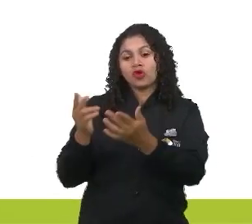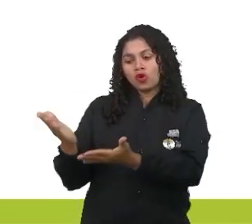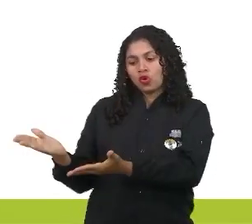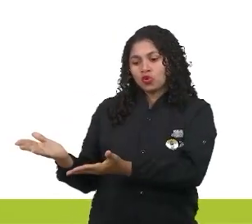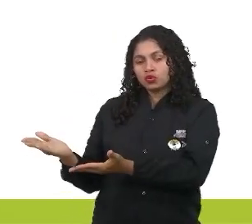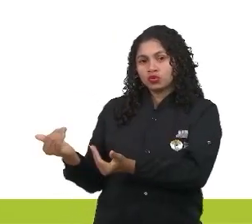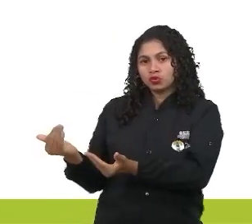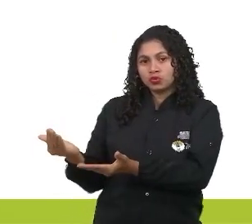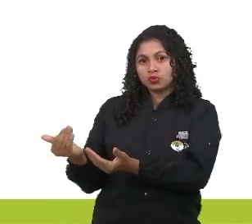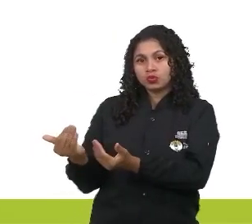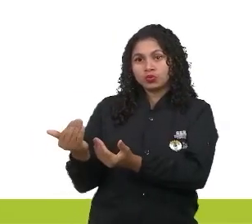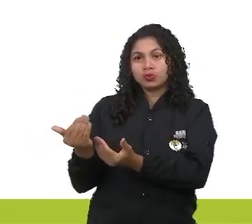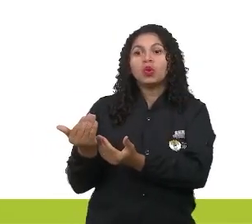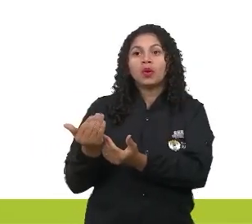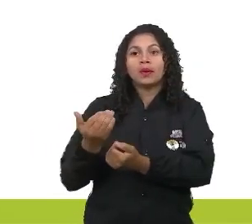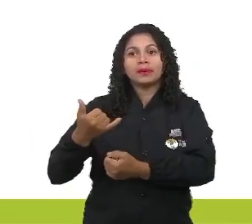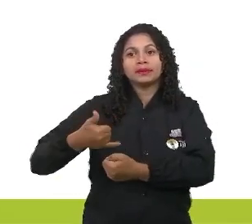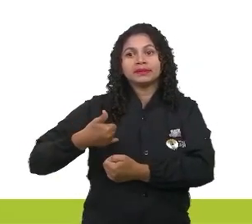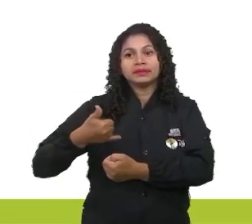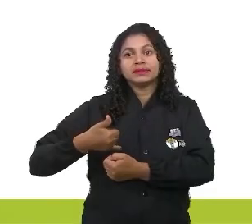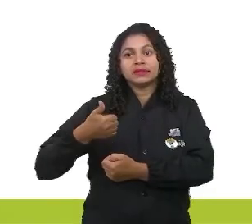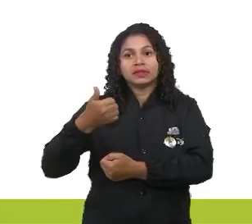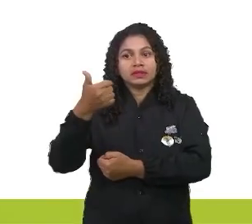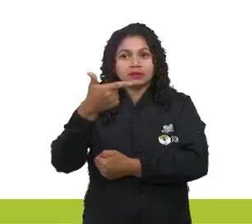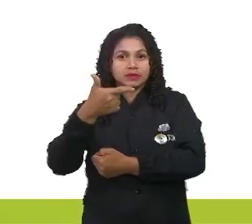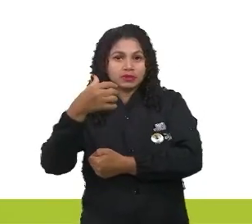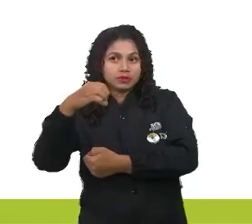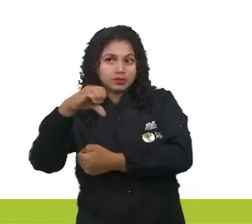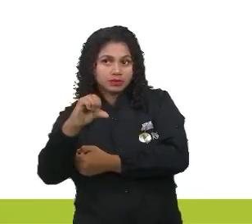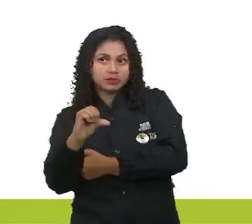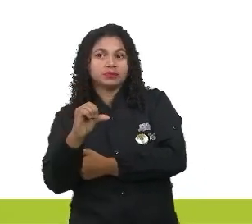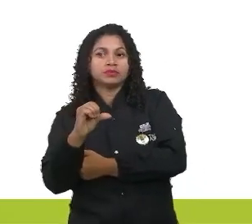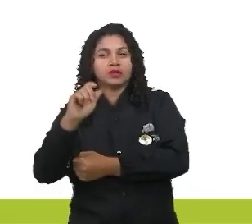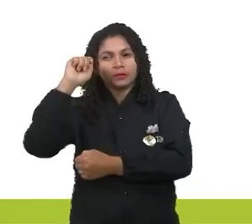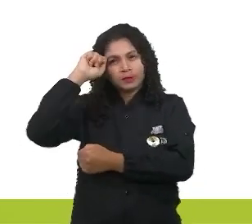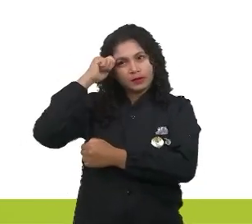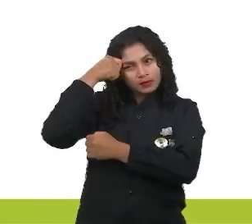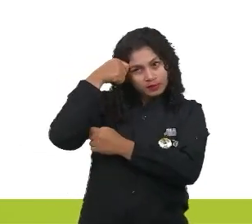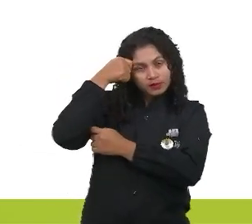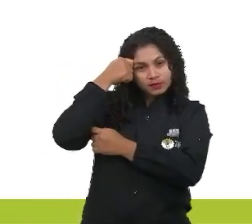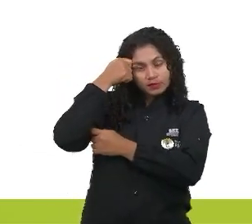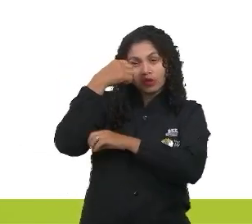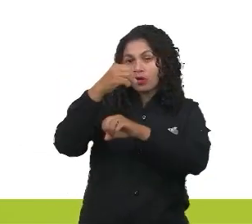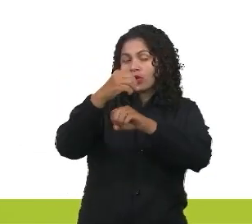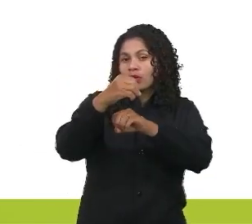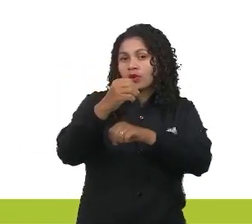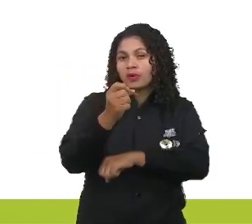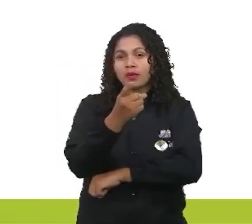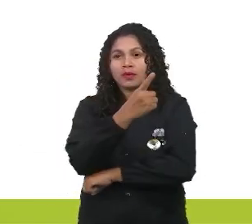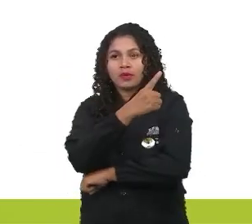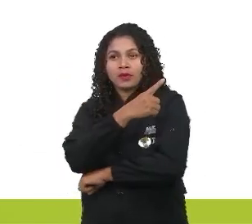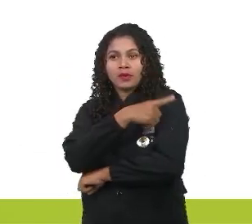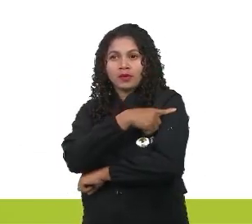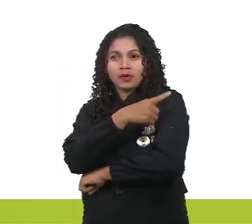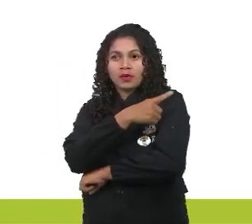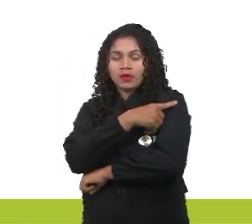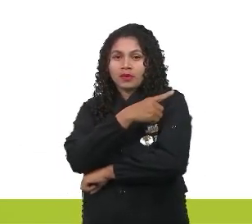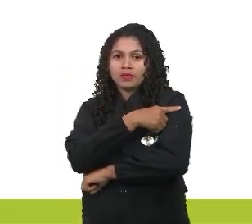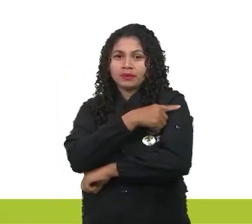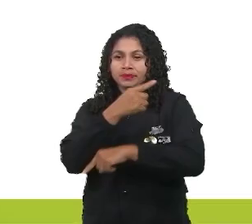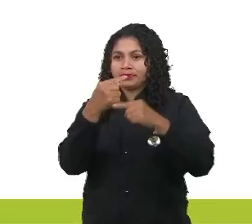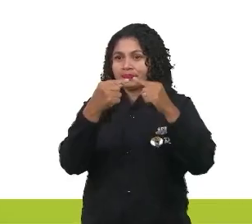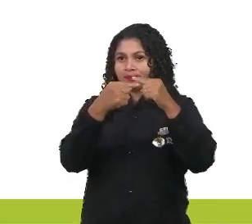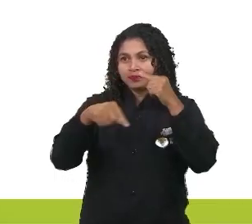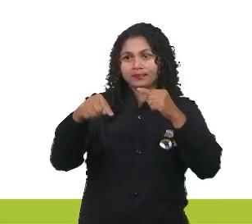29 anos, negros, com ensino fundamental incompleto, acusados de crimes patrimoniais e,